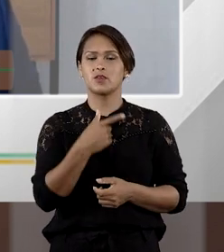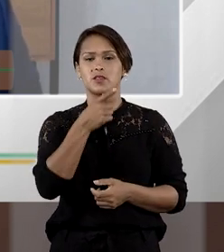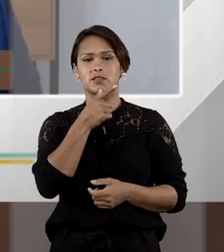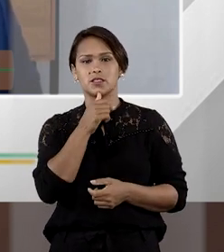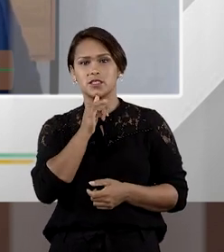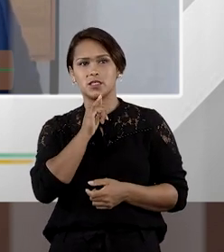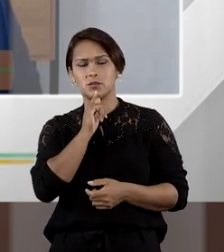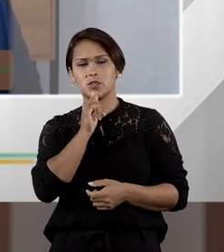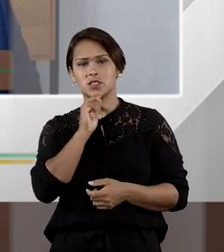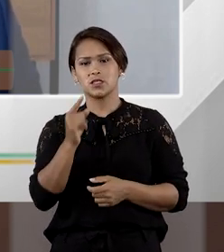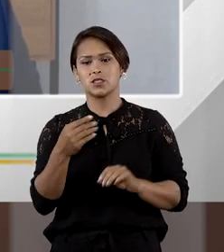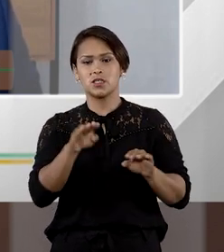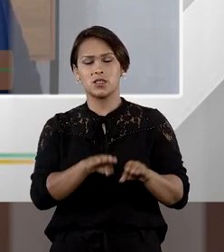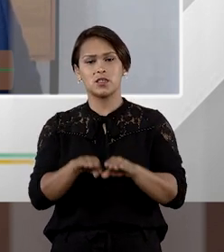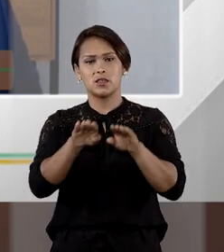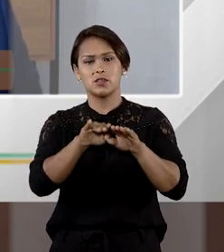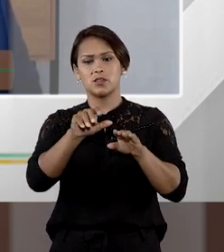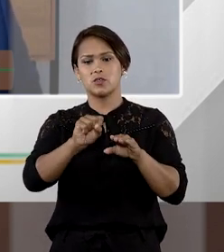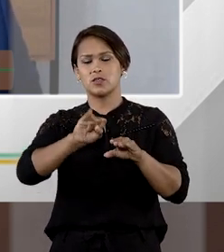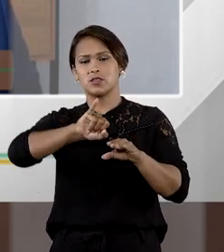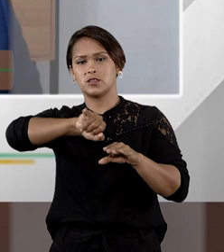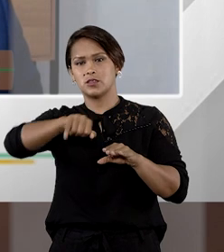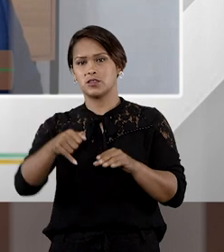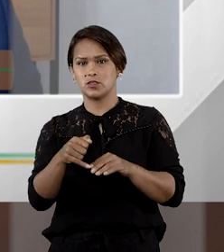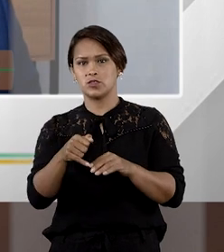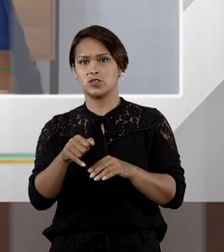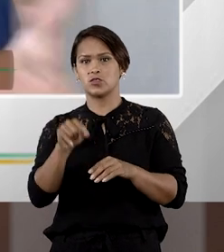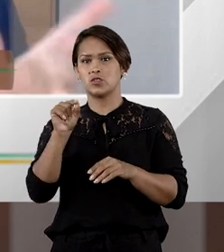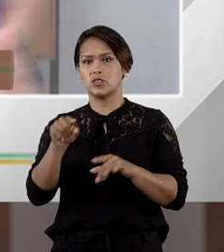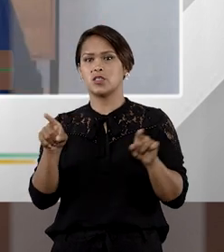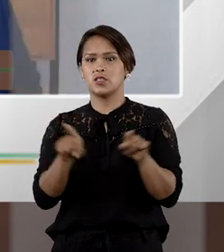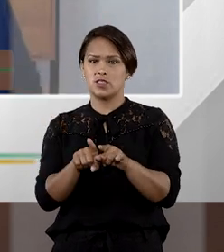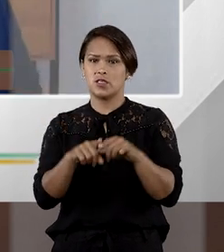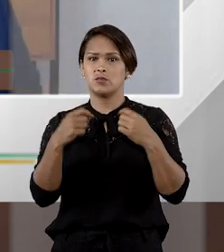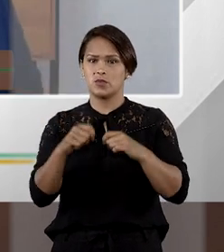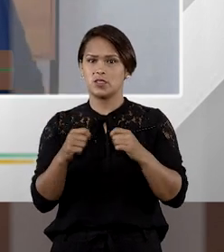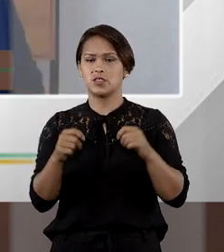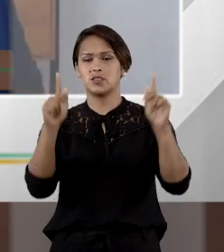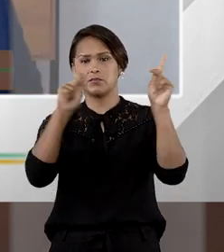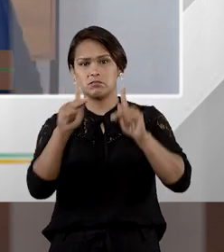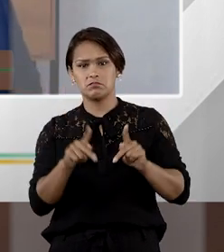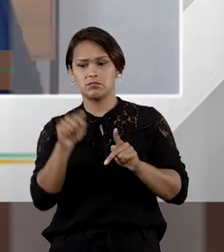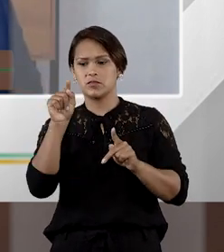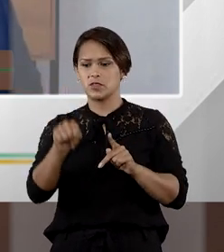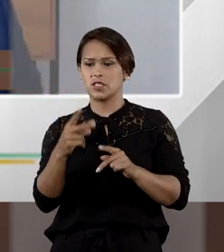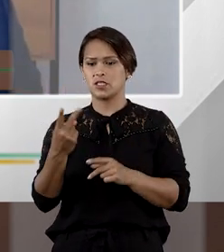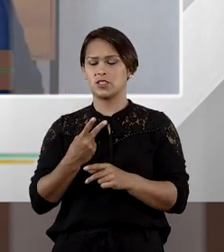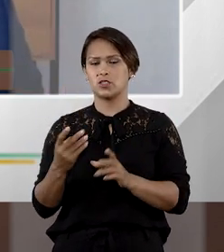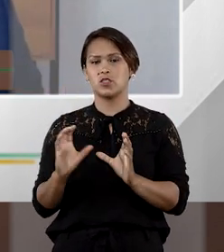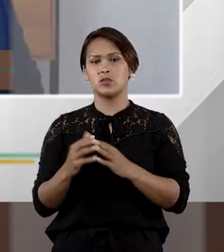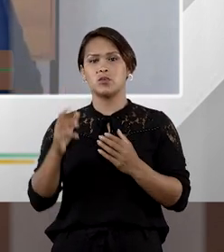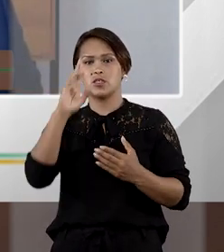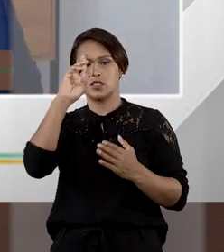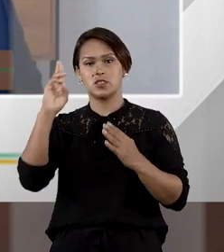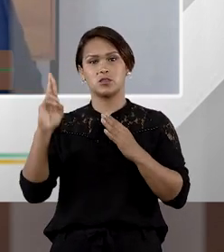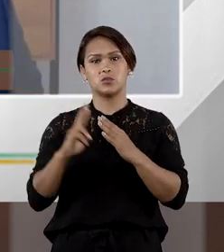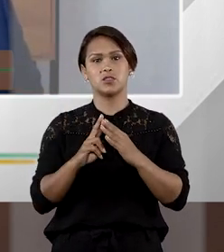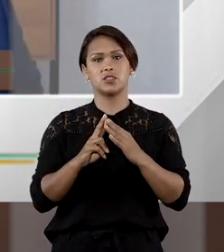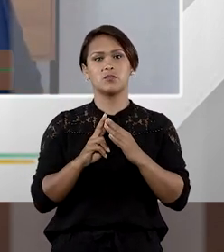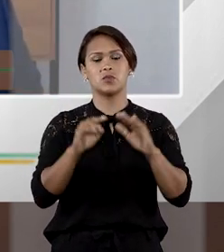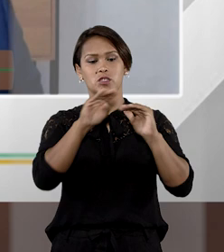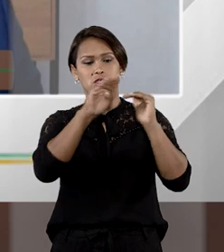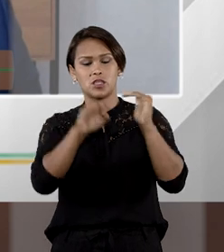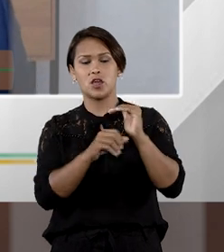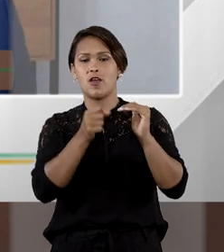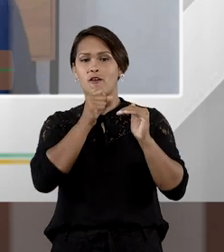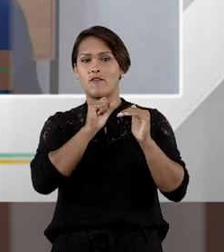exemplo, uma posição do STJ, que também precisa ser pacificada, sobre a responsabilidade subsidiária